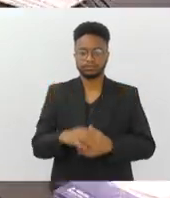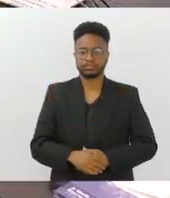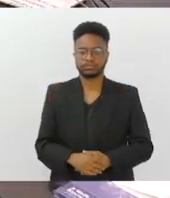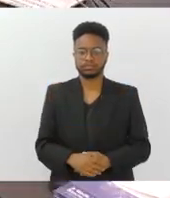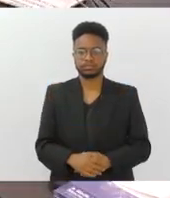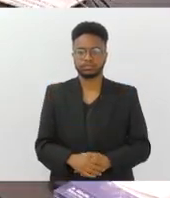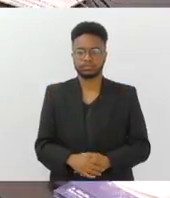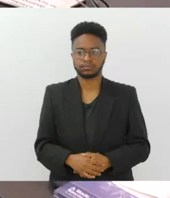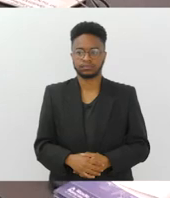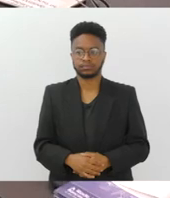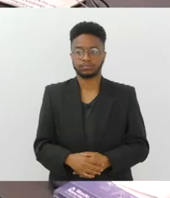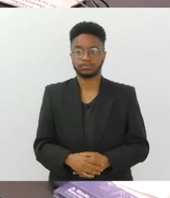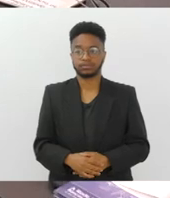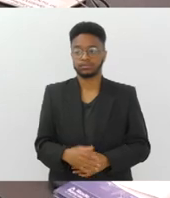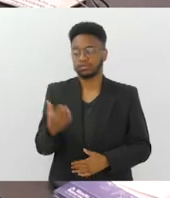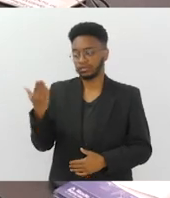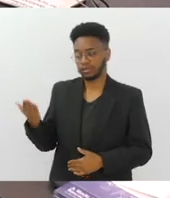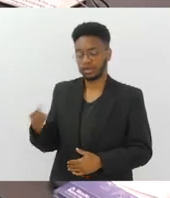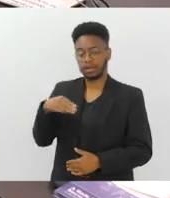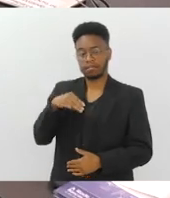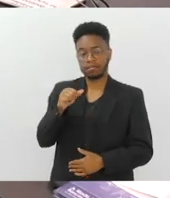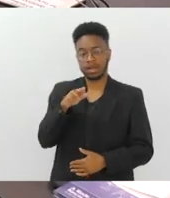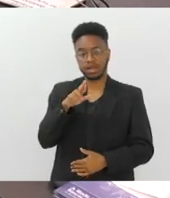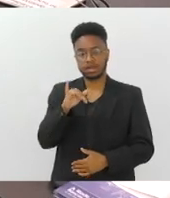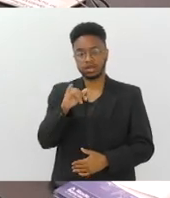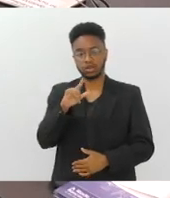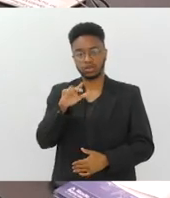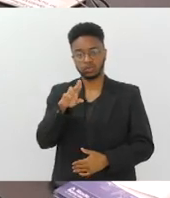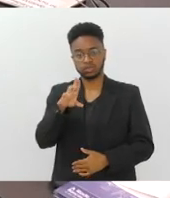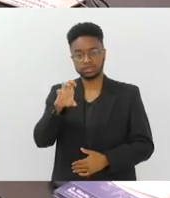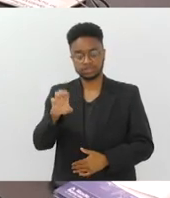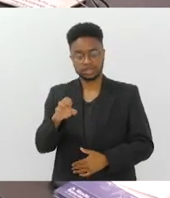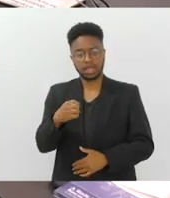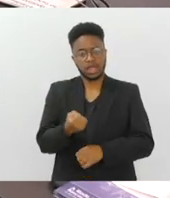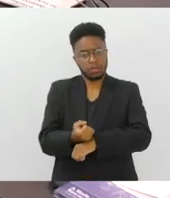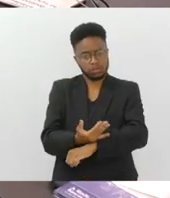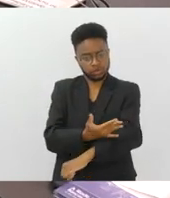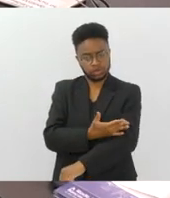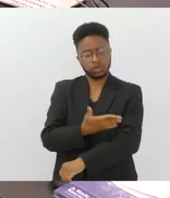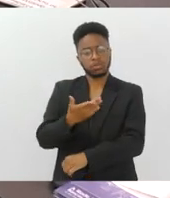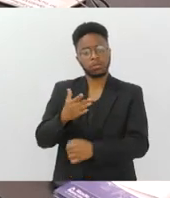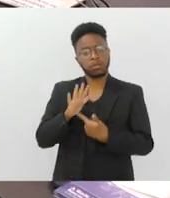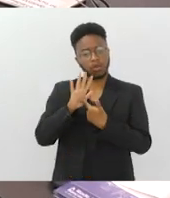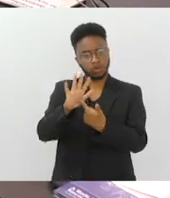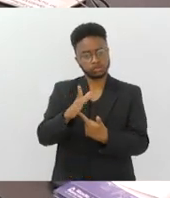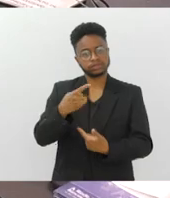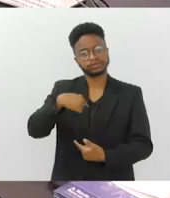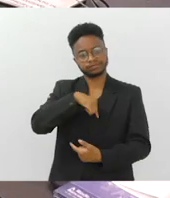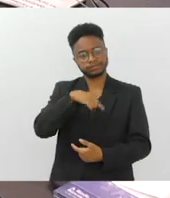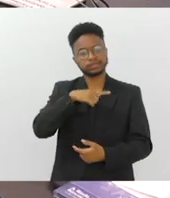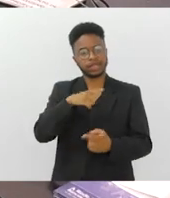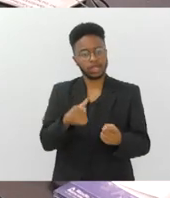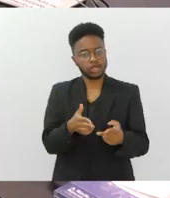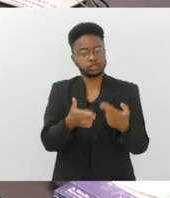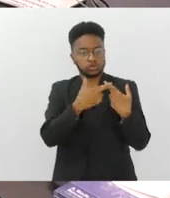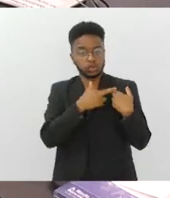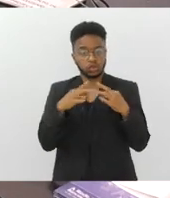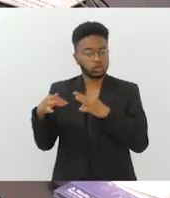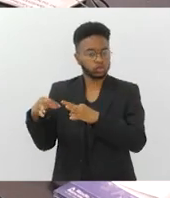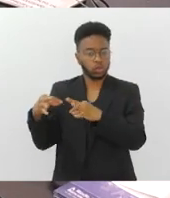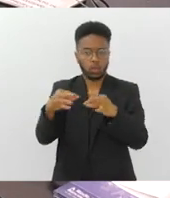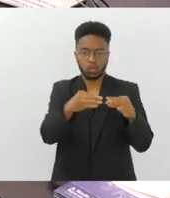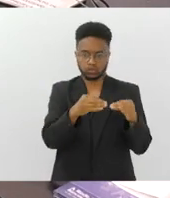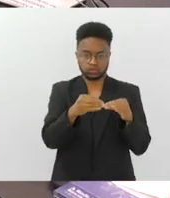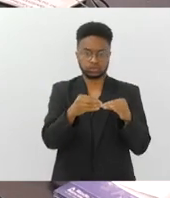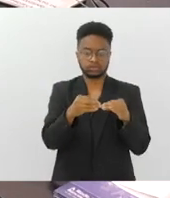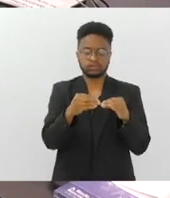Bom, a emoção da Mariluce traz aí a responsabilidade de nós, todas, todos